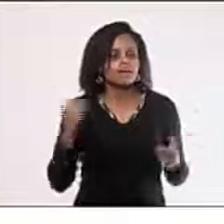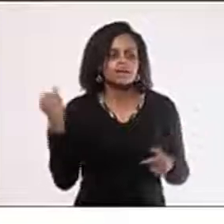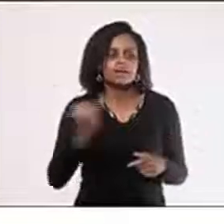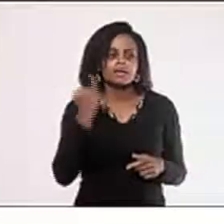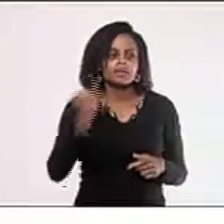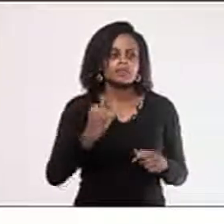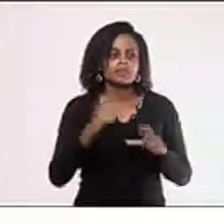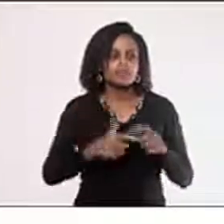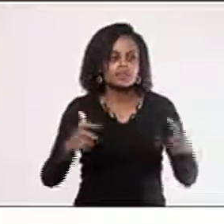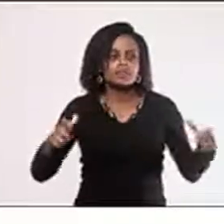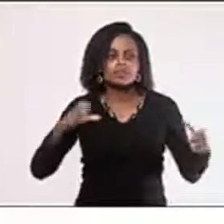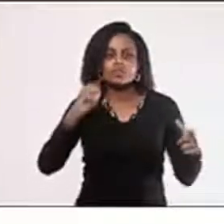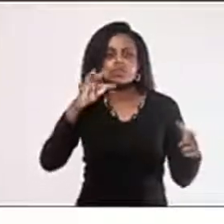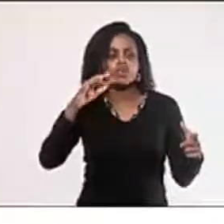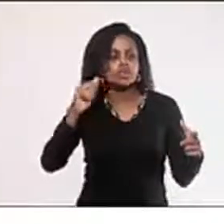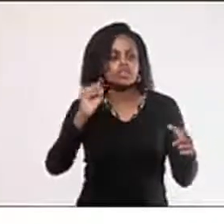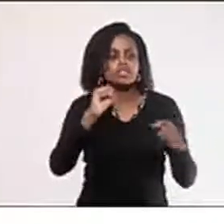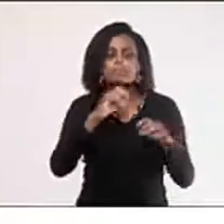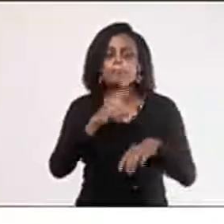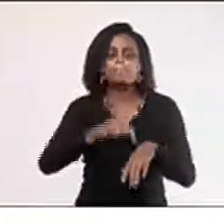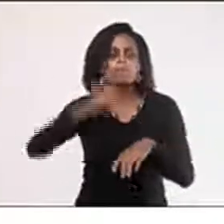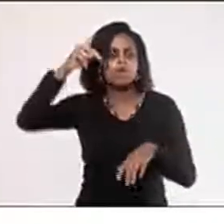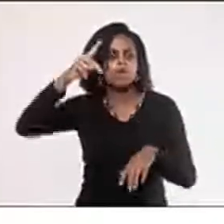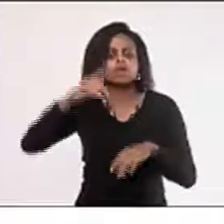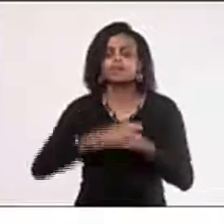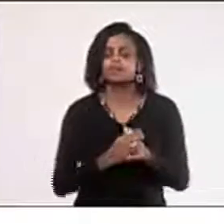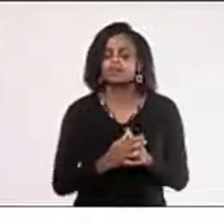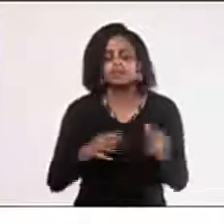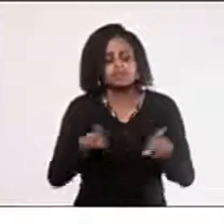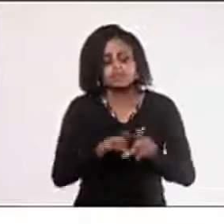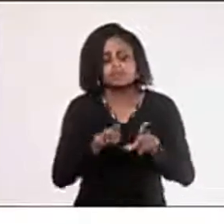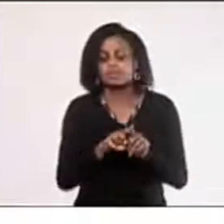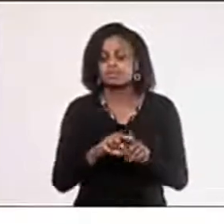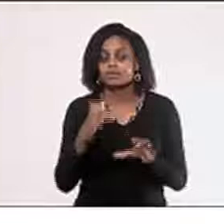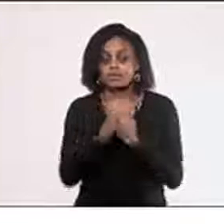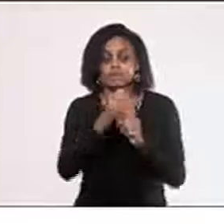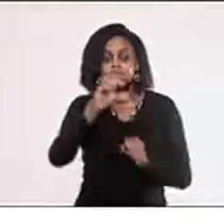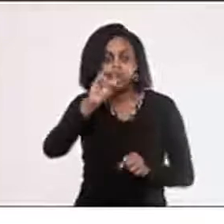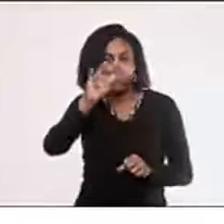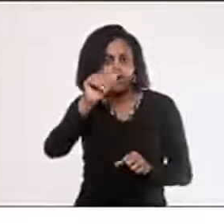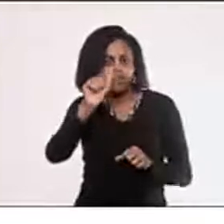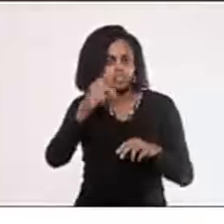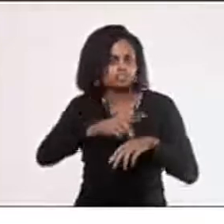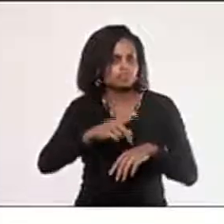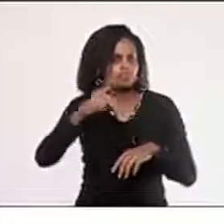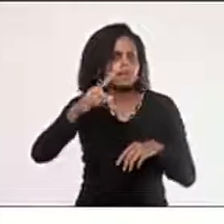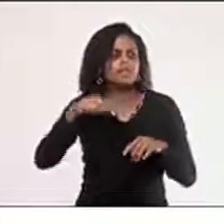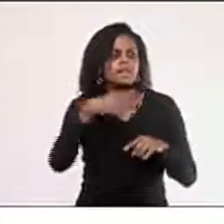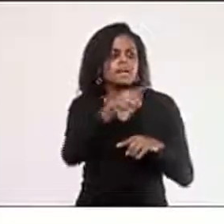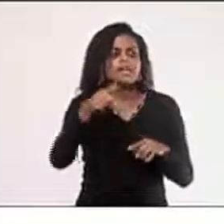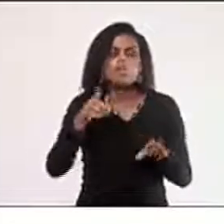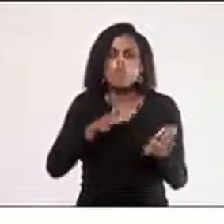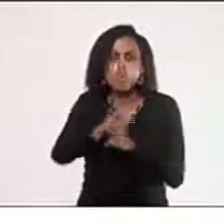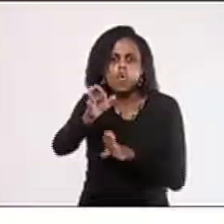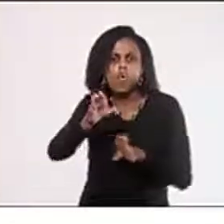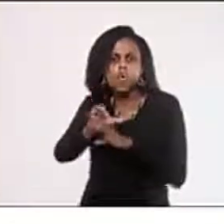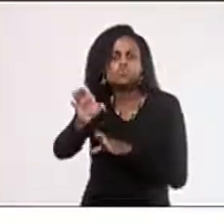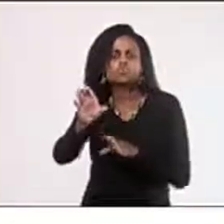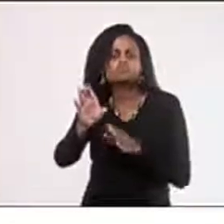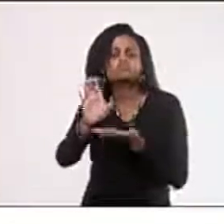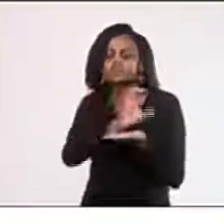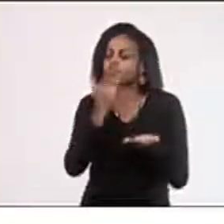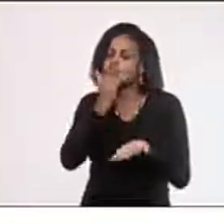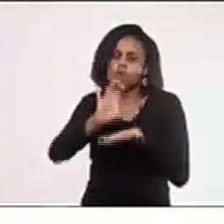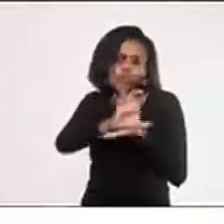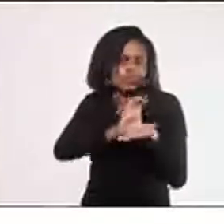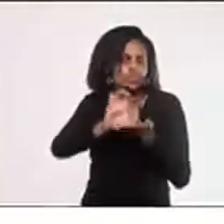preciso ampliar cotas para a pós-graduação. É preciso ampliar cotas para os conselhos estaduais.